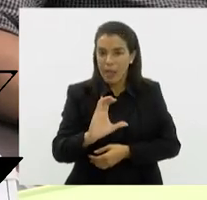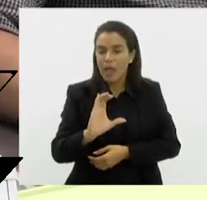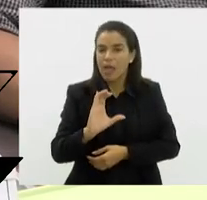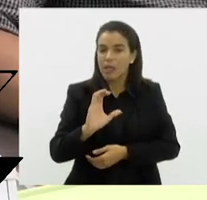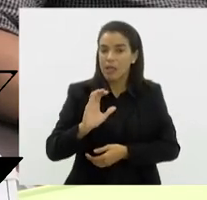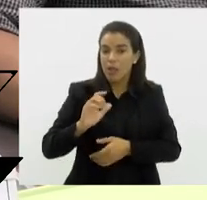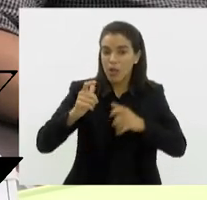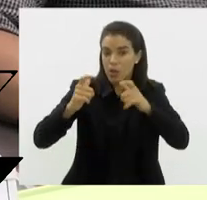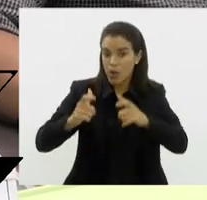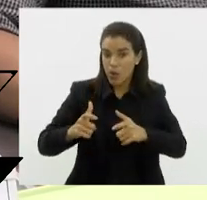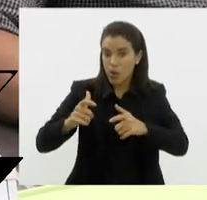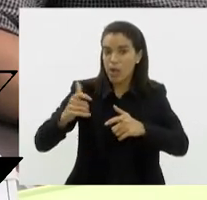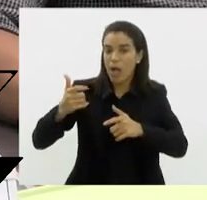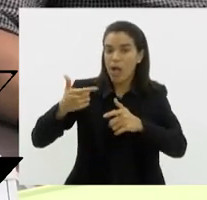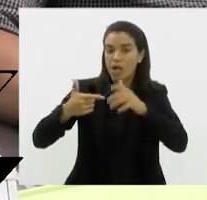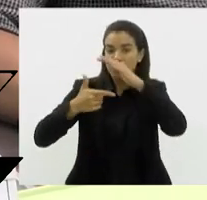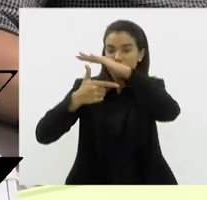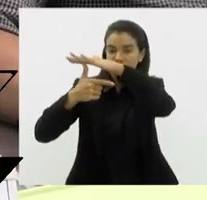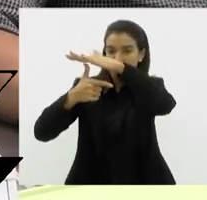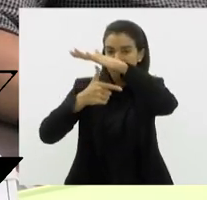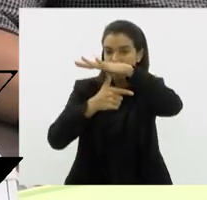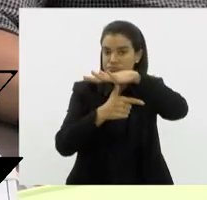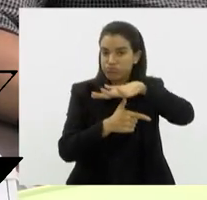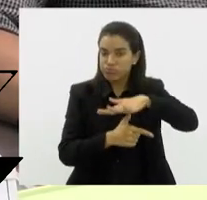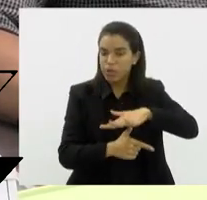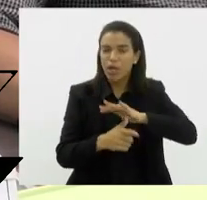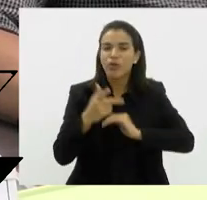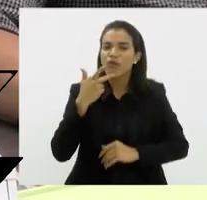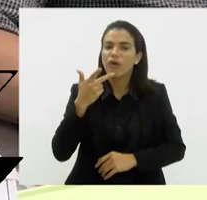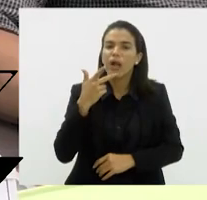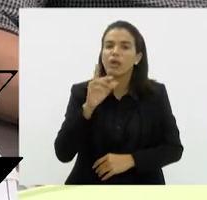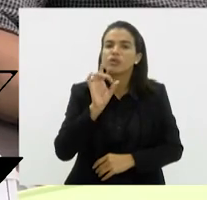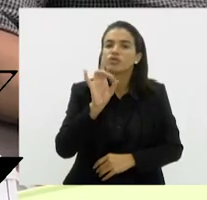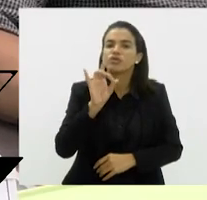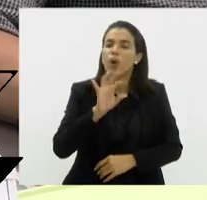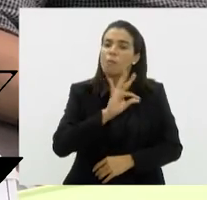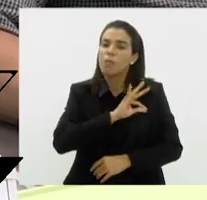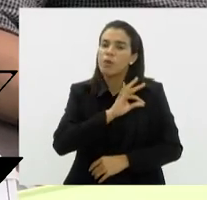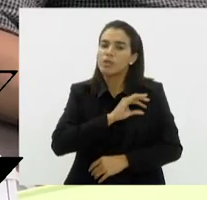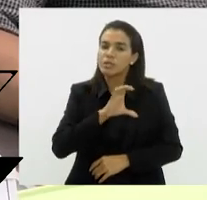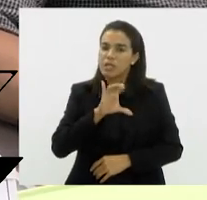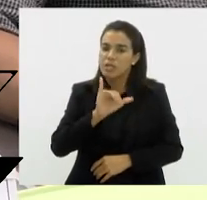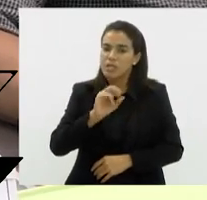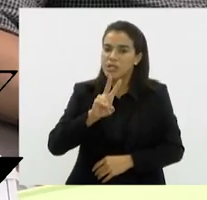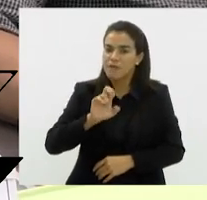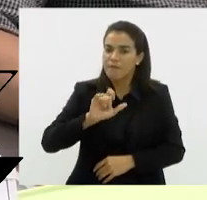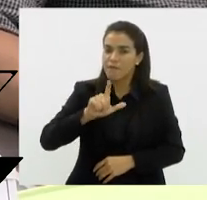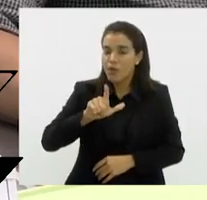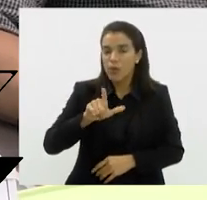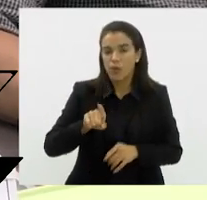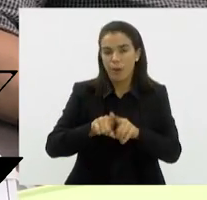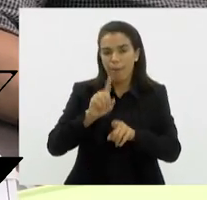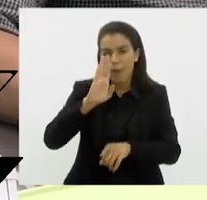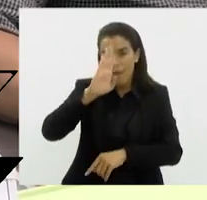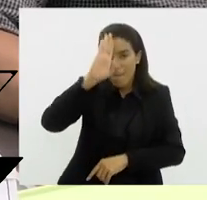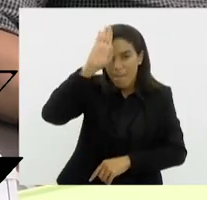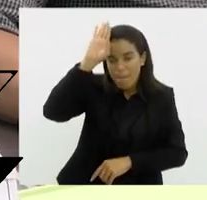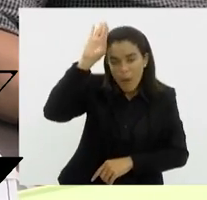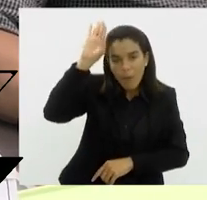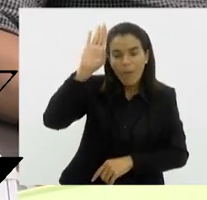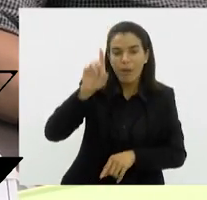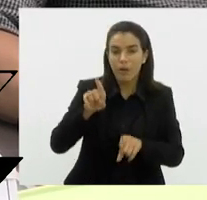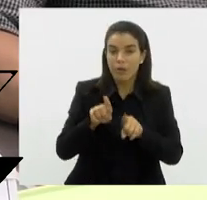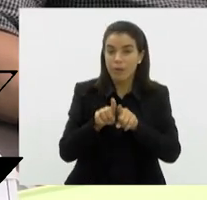heliponto embargado. Eu estou falando civil, não é só a Elisul, não. A Polícia Civil. Mas eu estou dizendo que o TAC